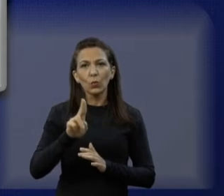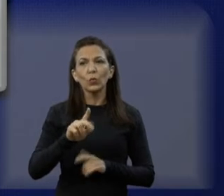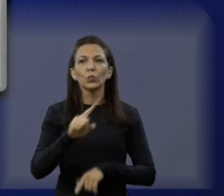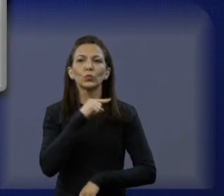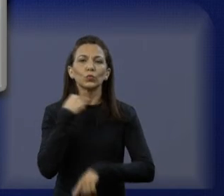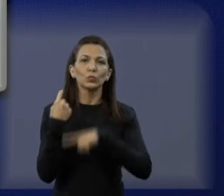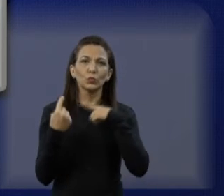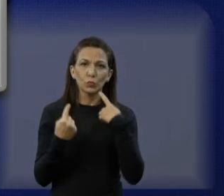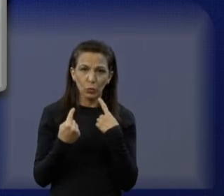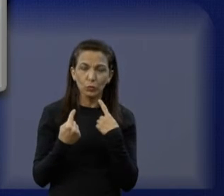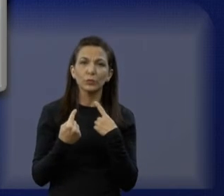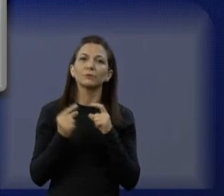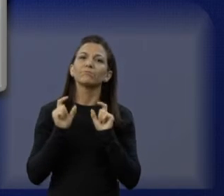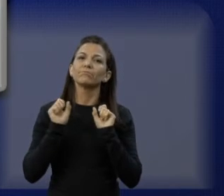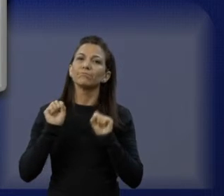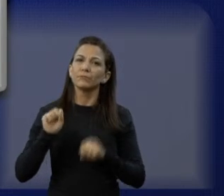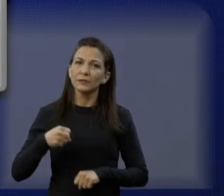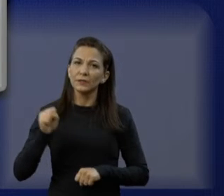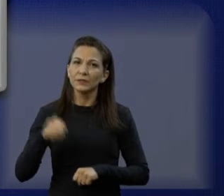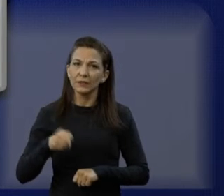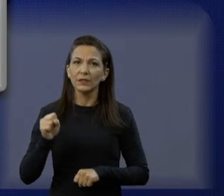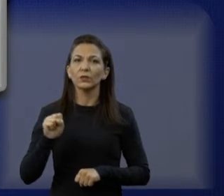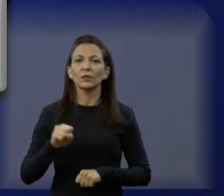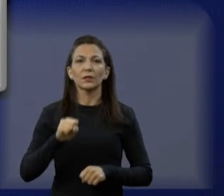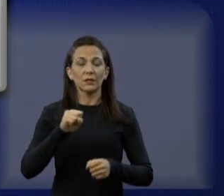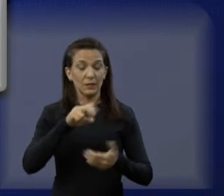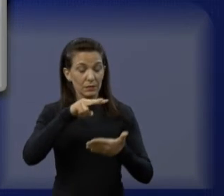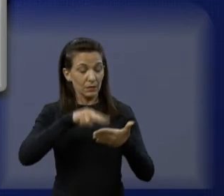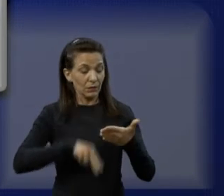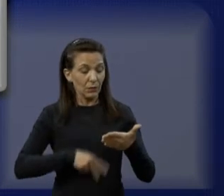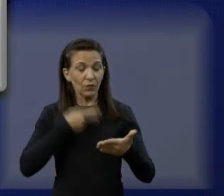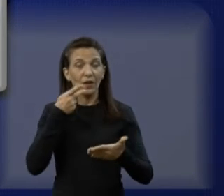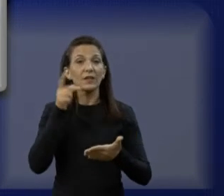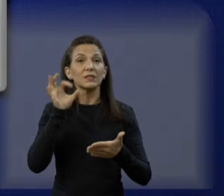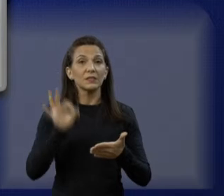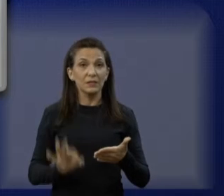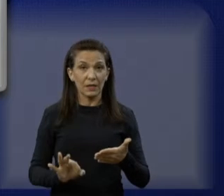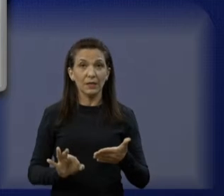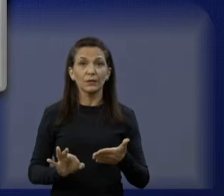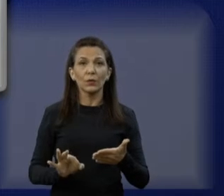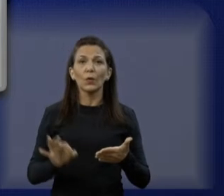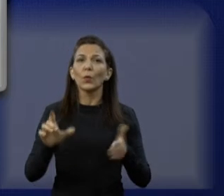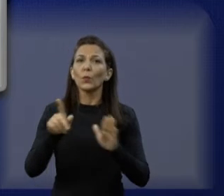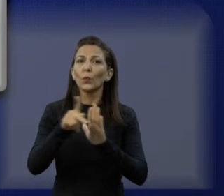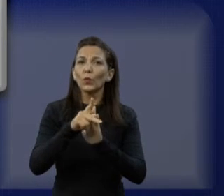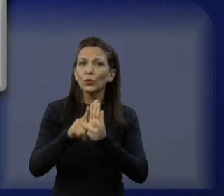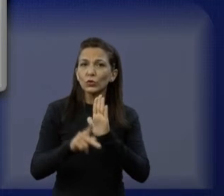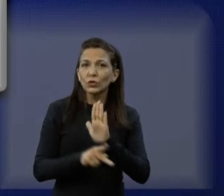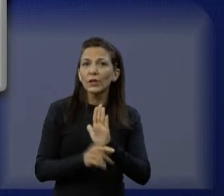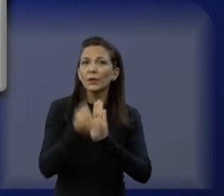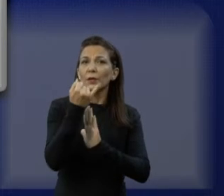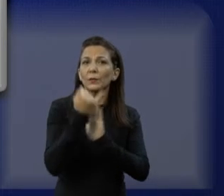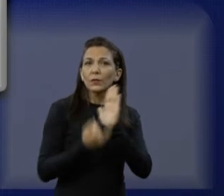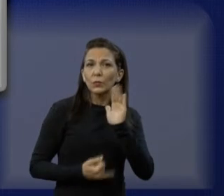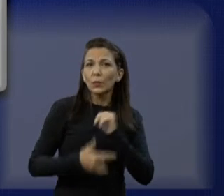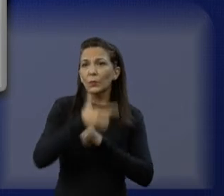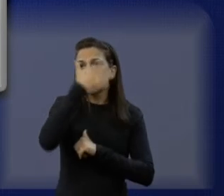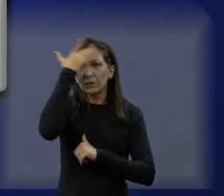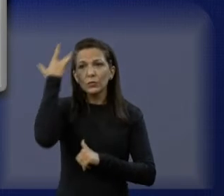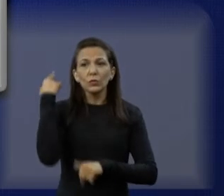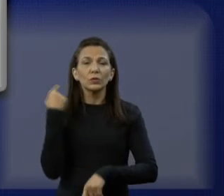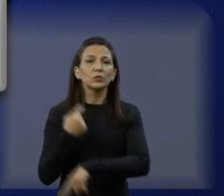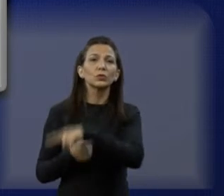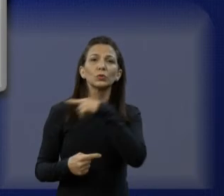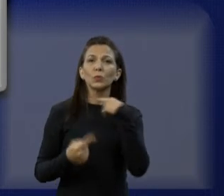assunto ontem e vamos levantar hoje até escrevi para não falar errado uma aberração de um projeto que quer cobrar IPTU dos Mortos